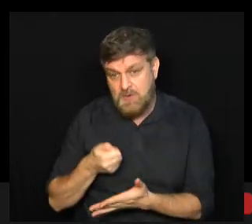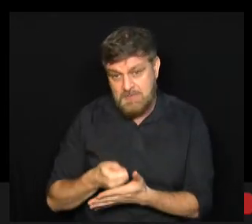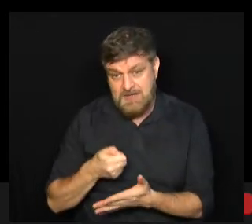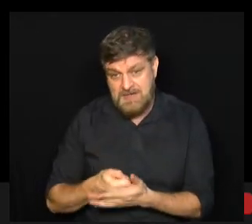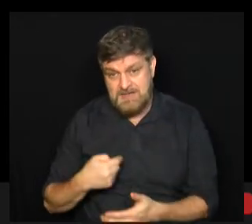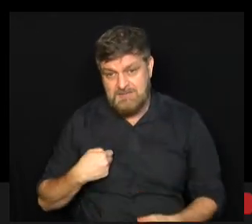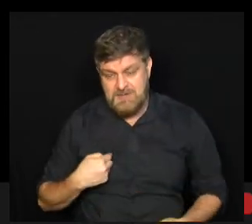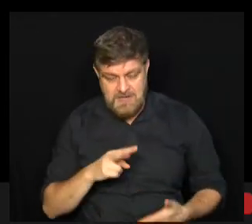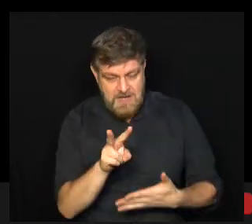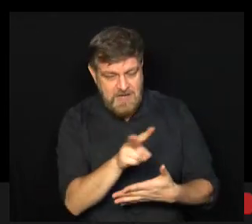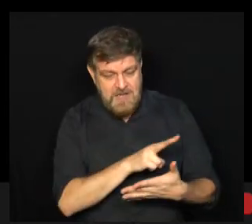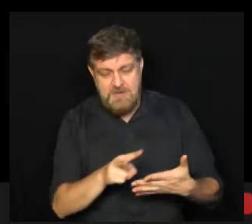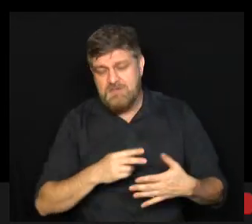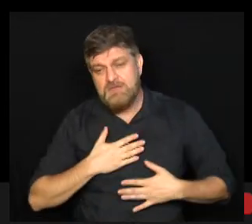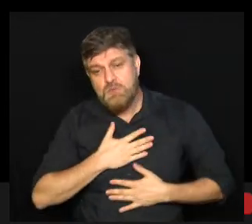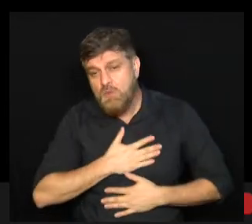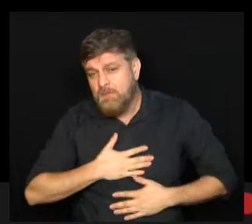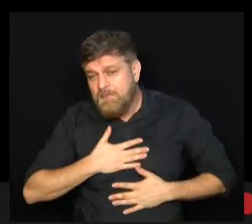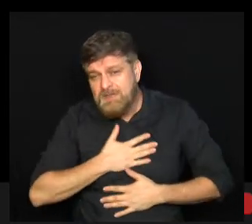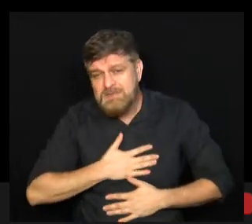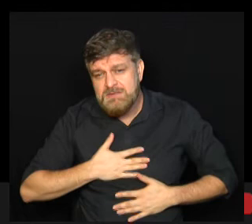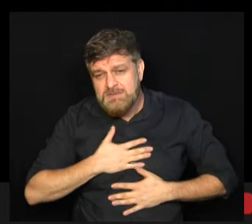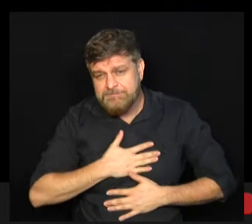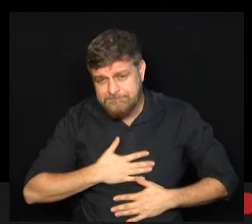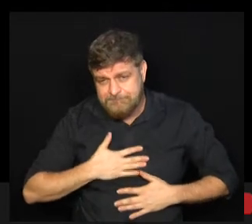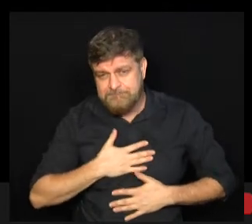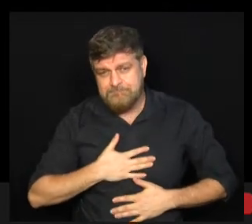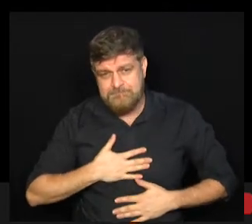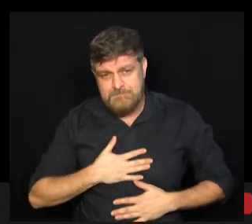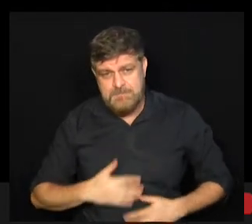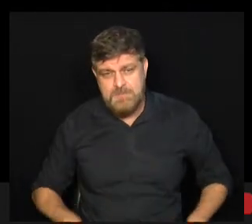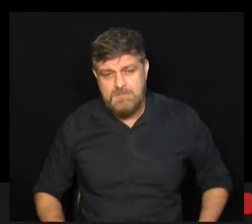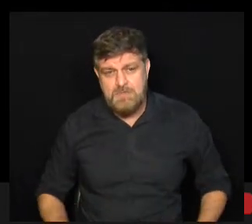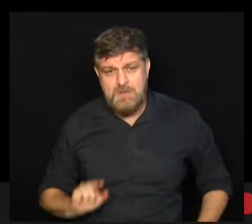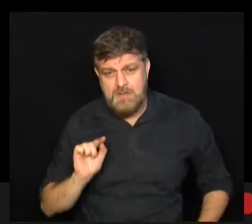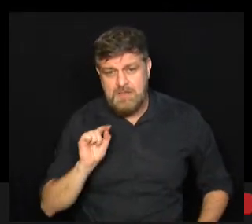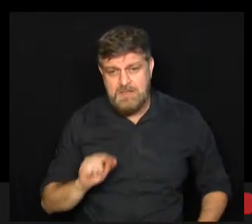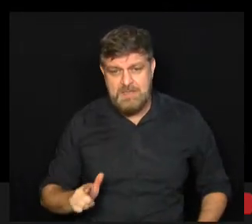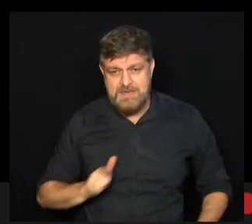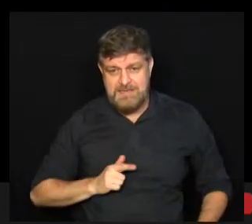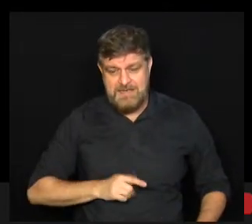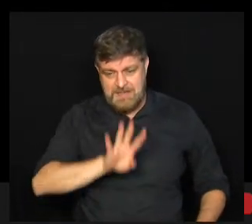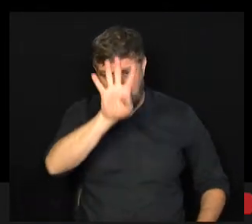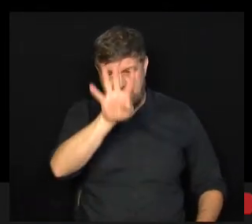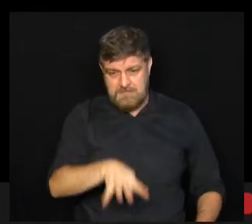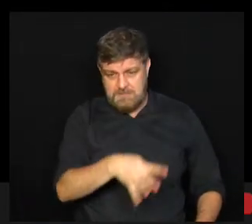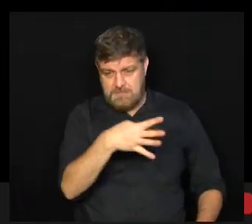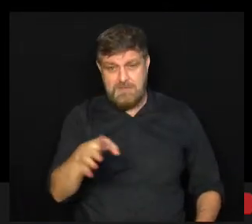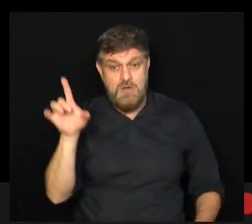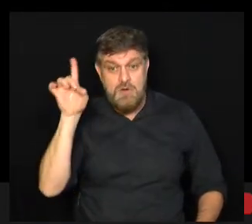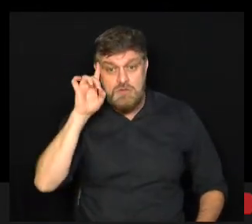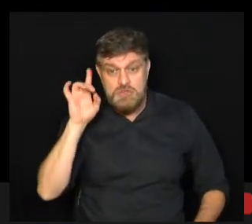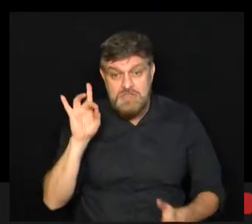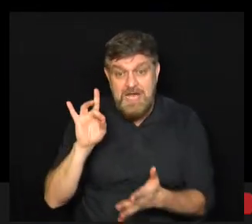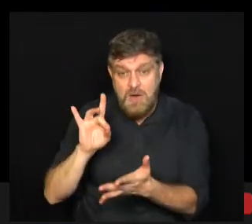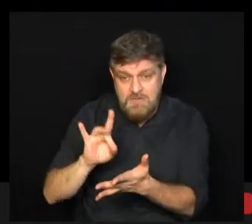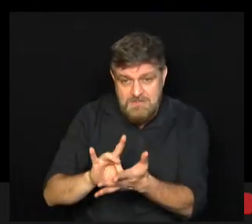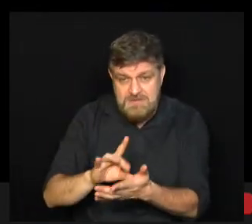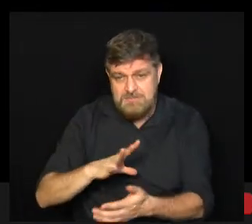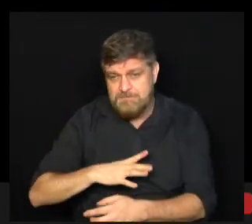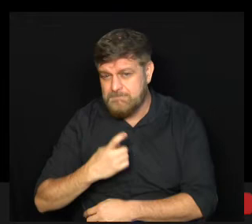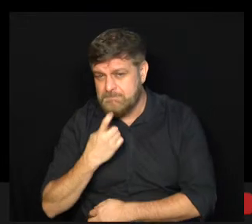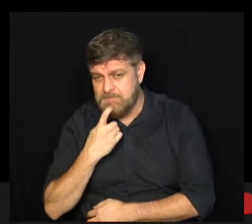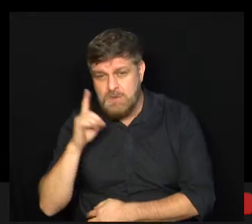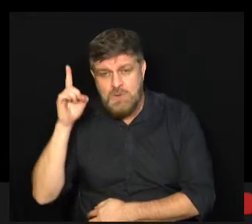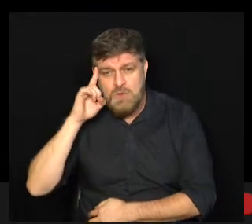ler com o maior prazer o projeto de lei que inclui no calendário oficial do município de Campinas o